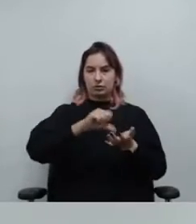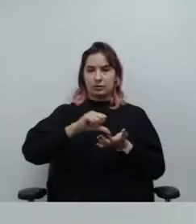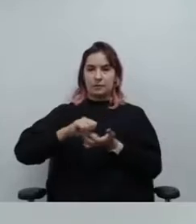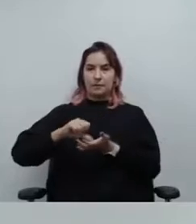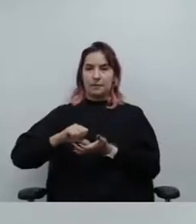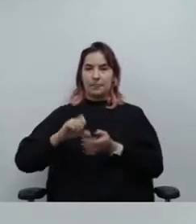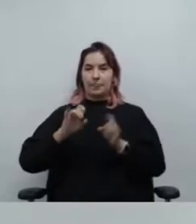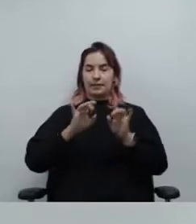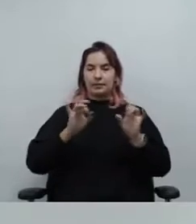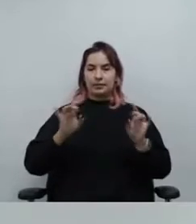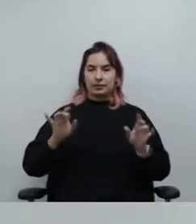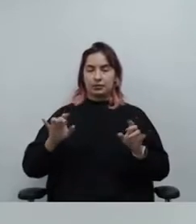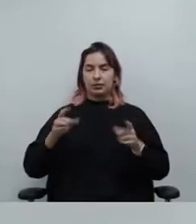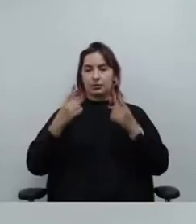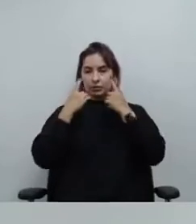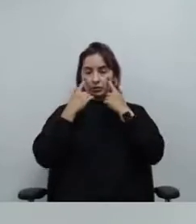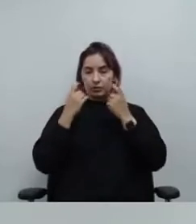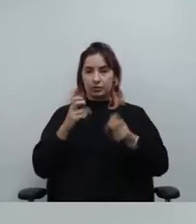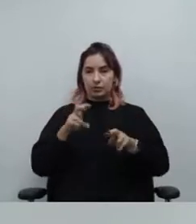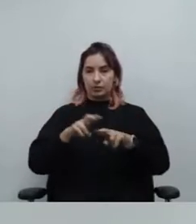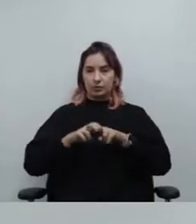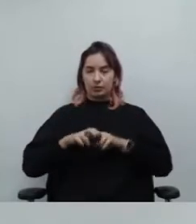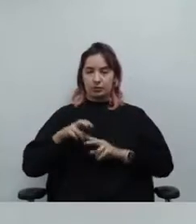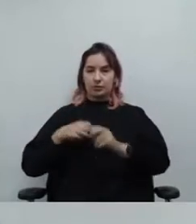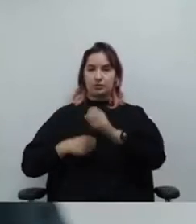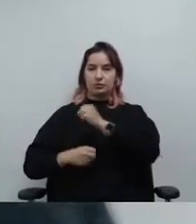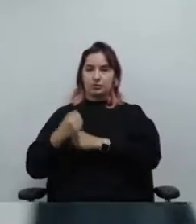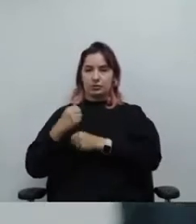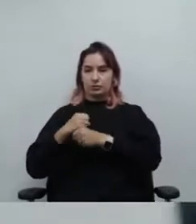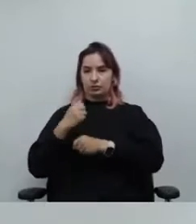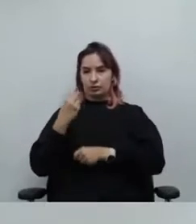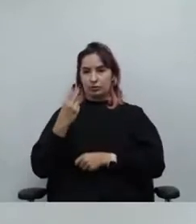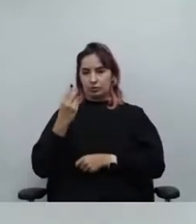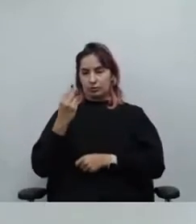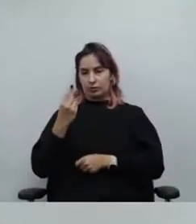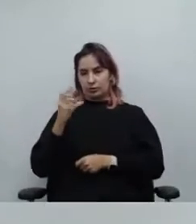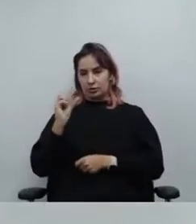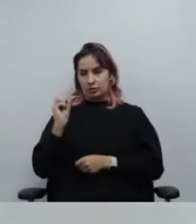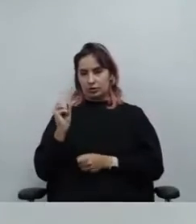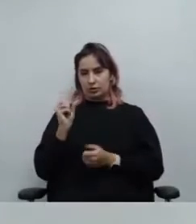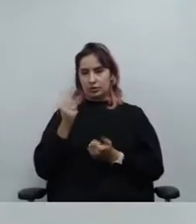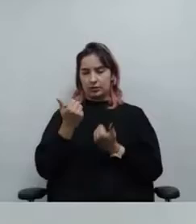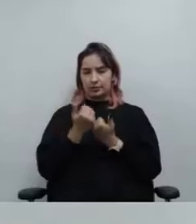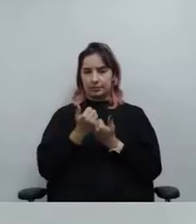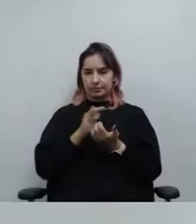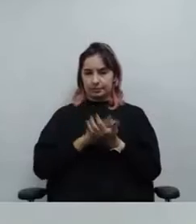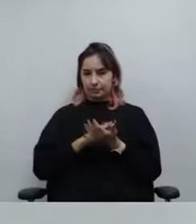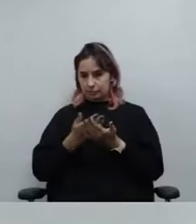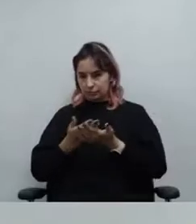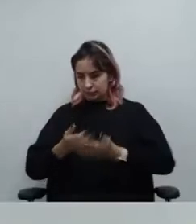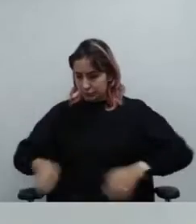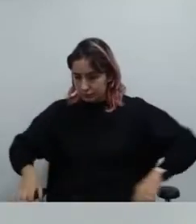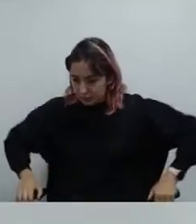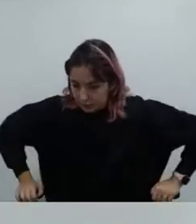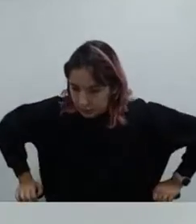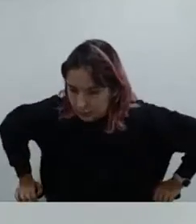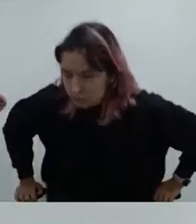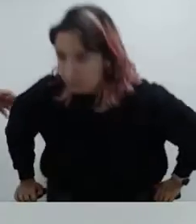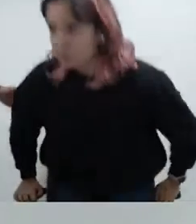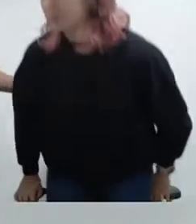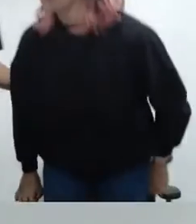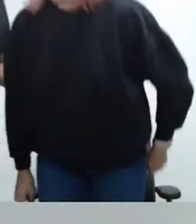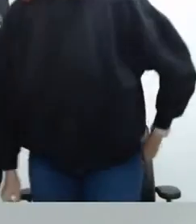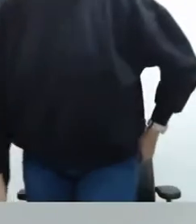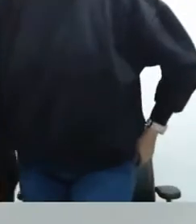casos individuais de violência. Por conta disso, em 2016, o Rafael Lessa, que estava então na coordenação do núcleo, elaborou o PAV, que é a